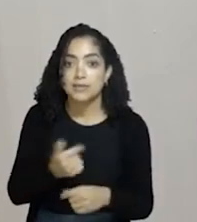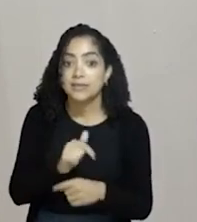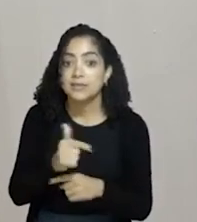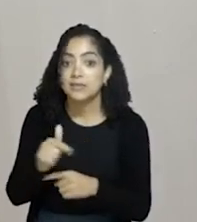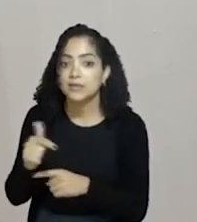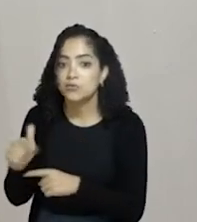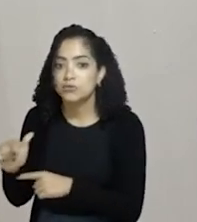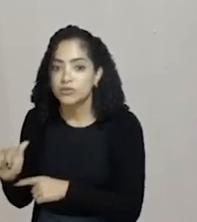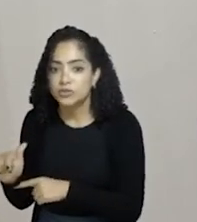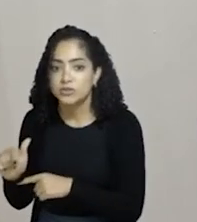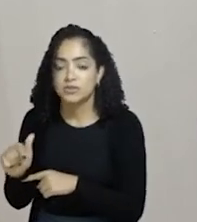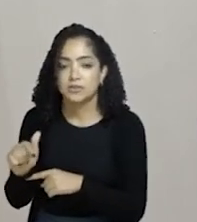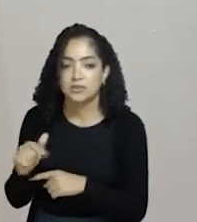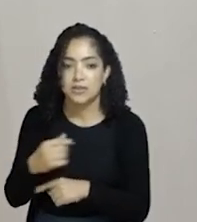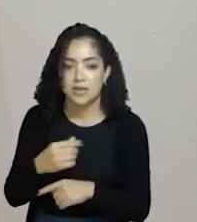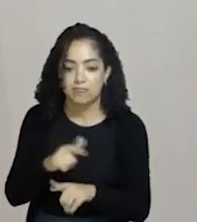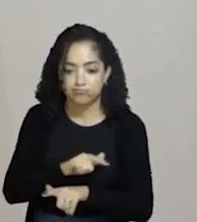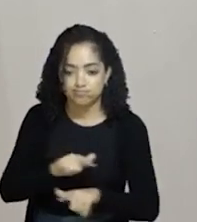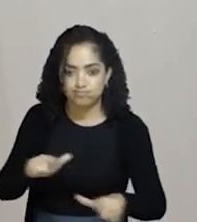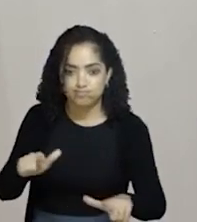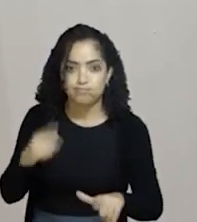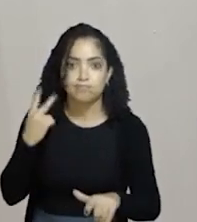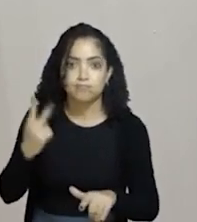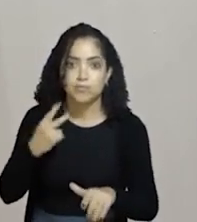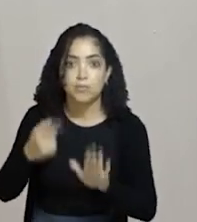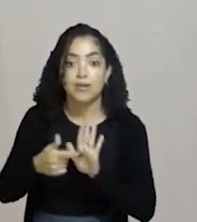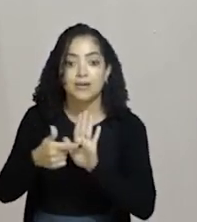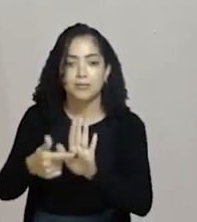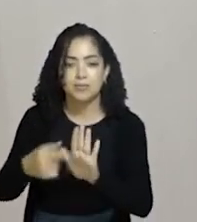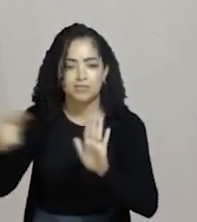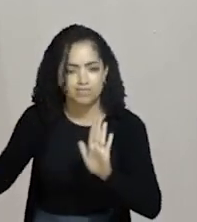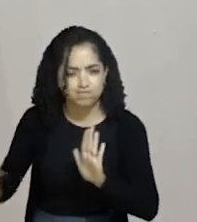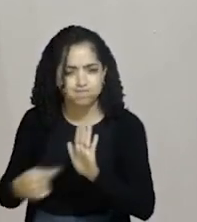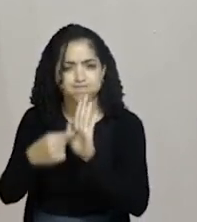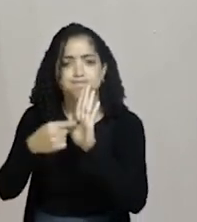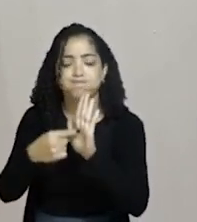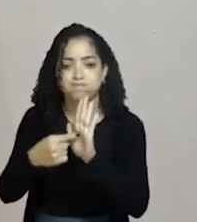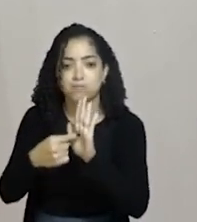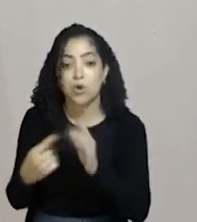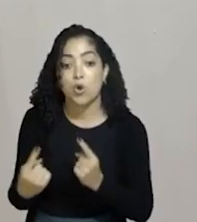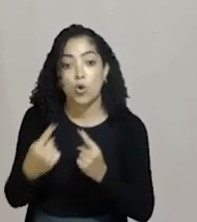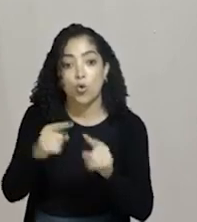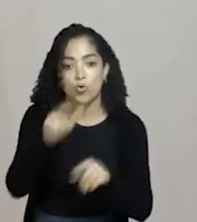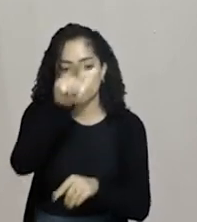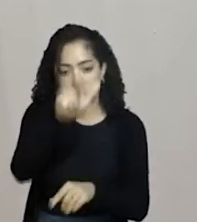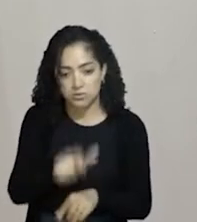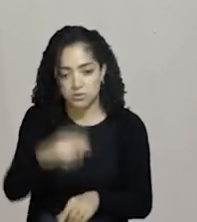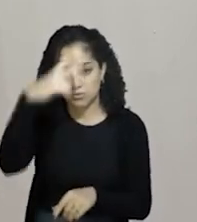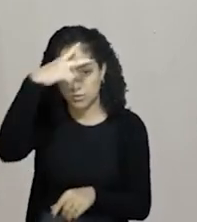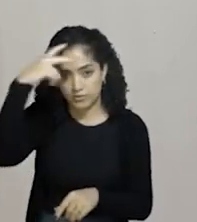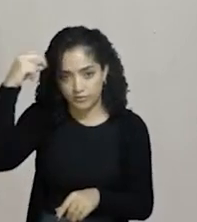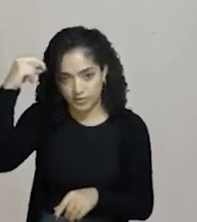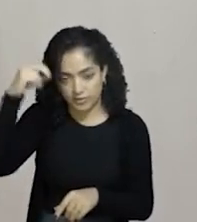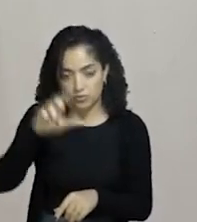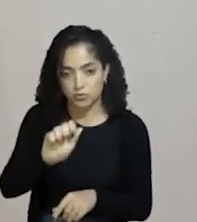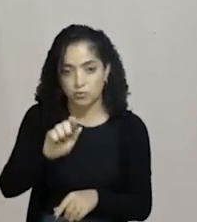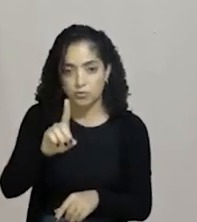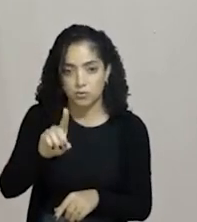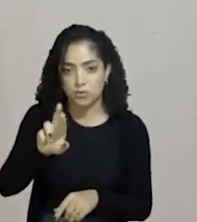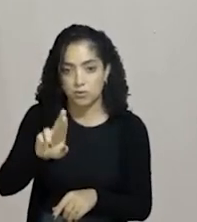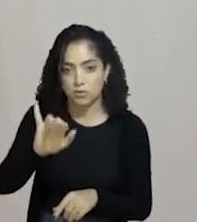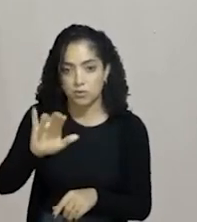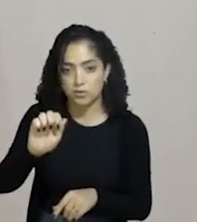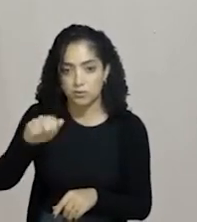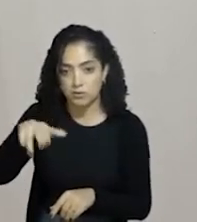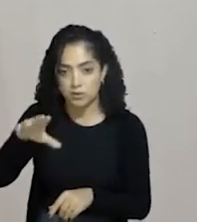da base aliada para apresentar uma denúncia contra o Prefeito Adriano lá em Joinville Prefeito tem